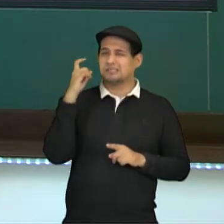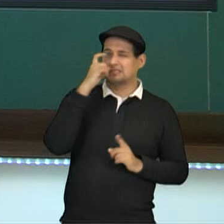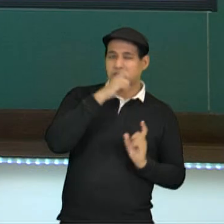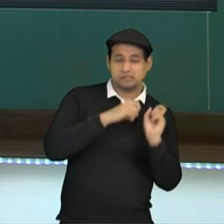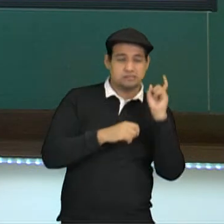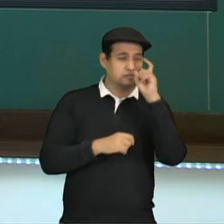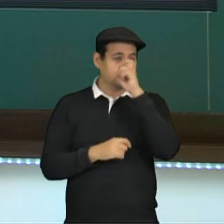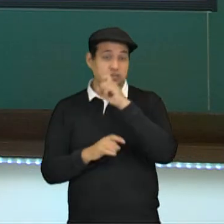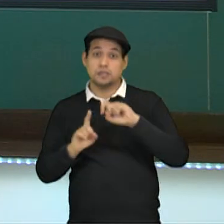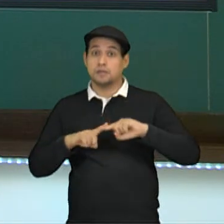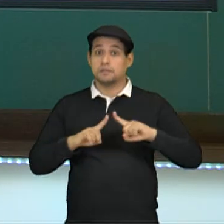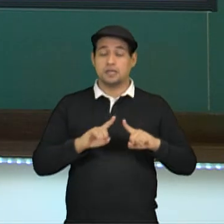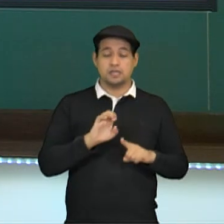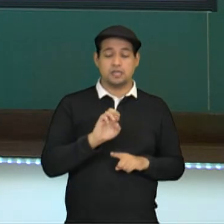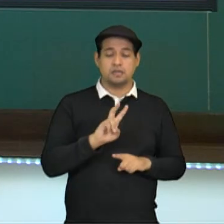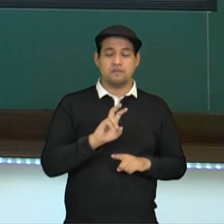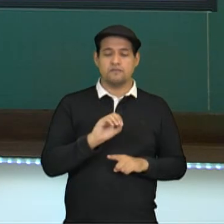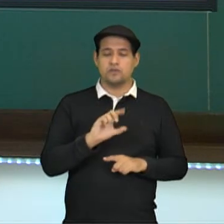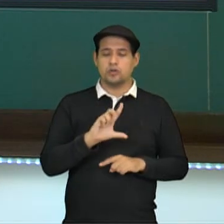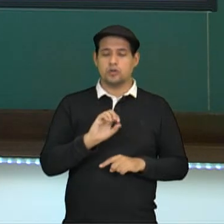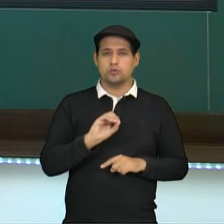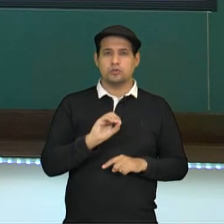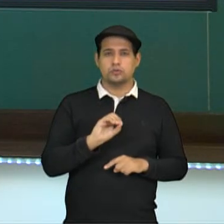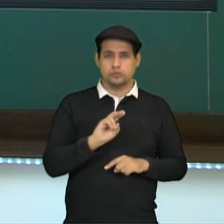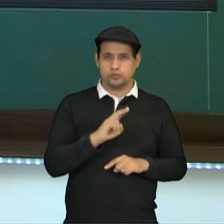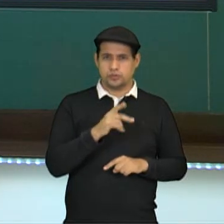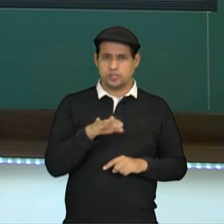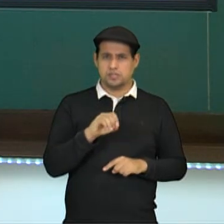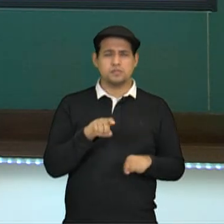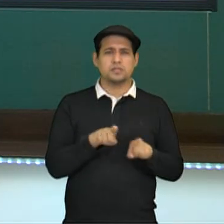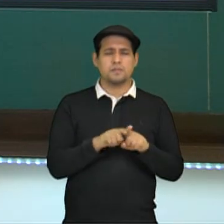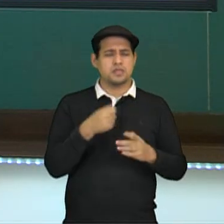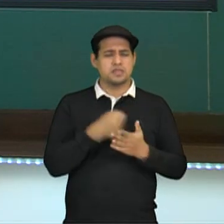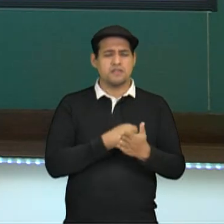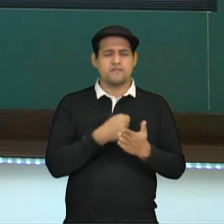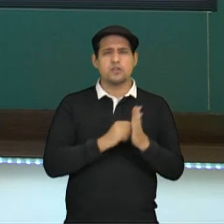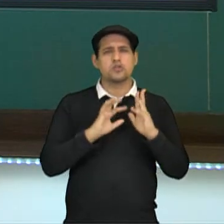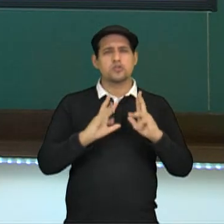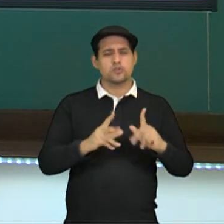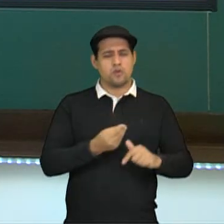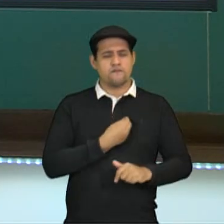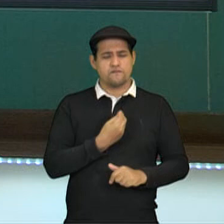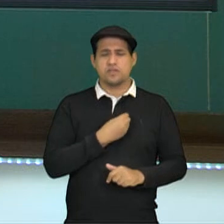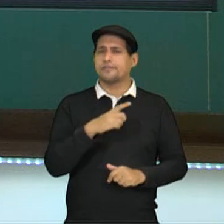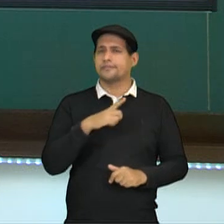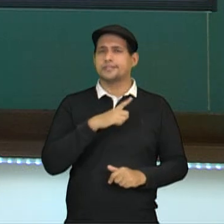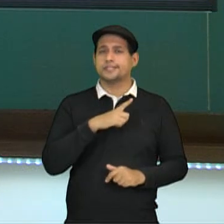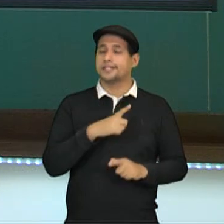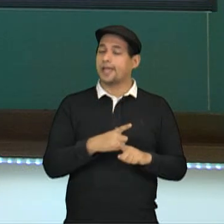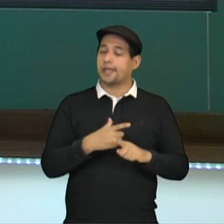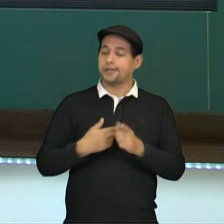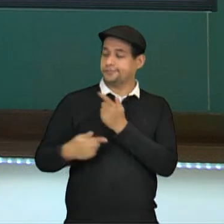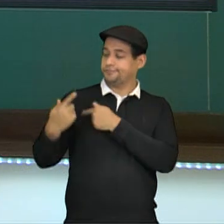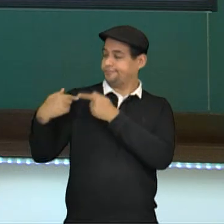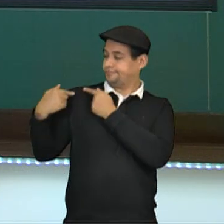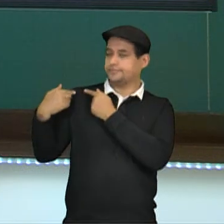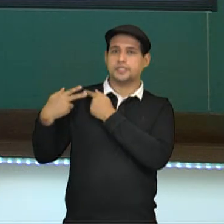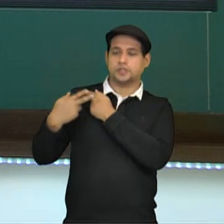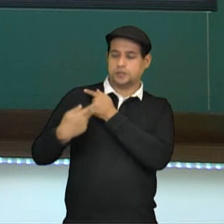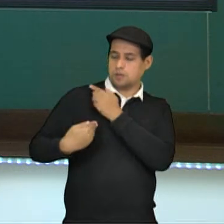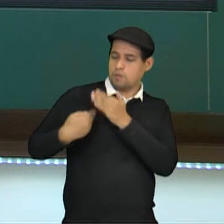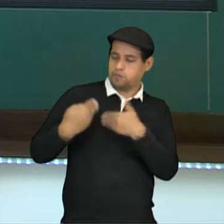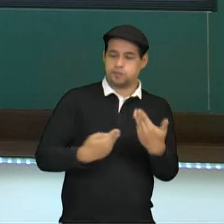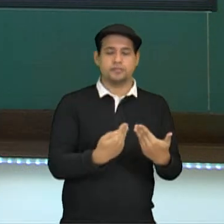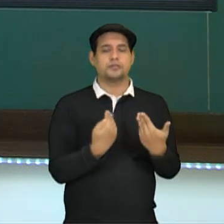complexidade. Já o evolucionismo defende a ideia de que todo ser vivo tem um mesmo ancestral, uma